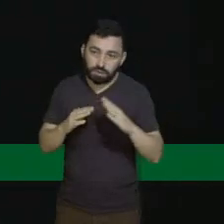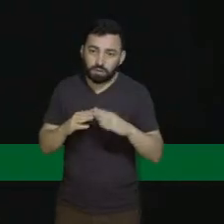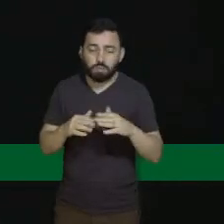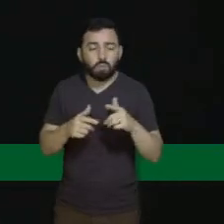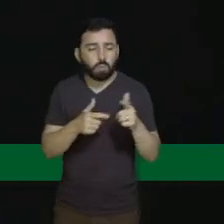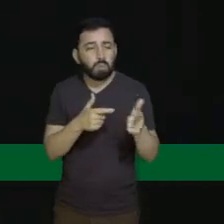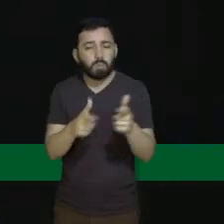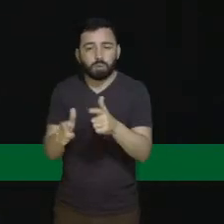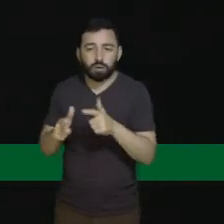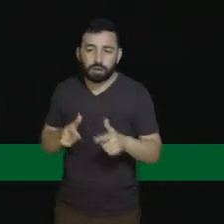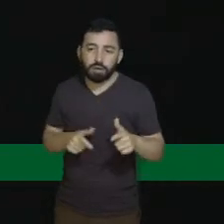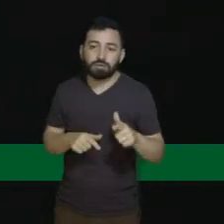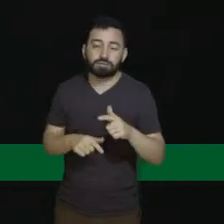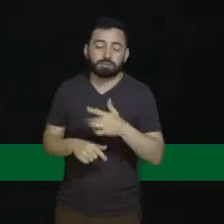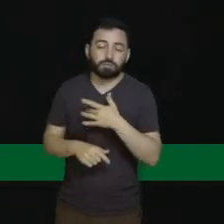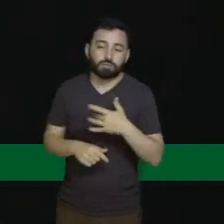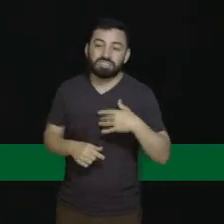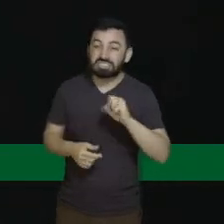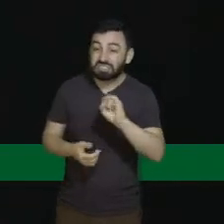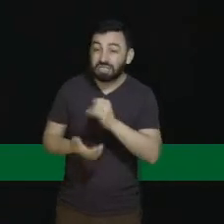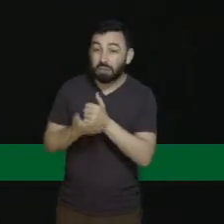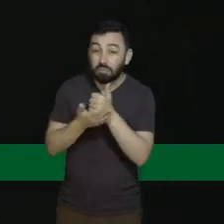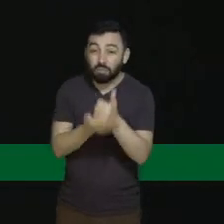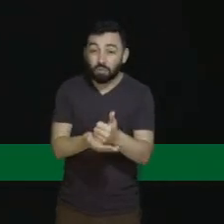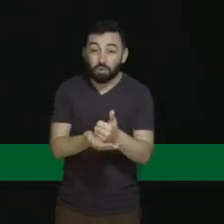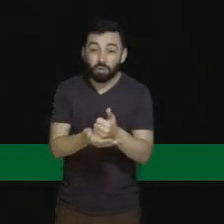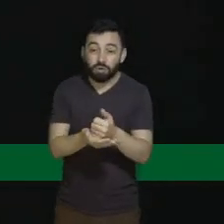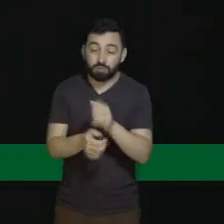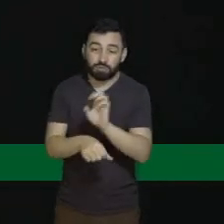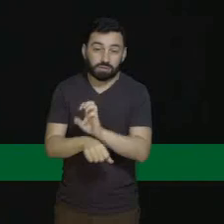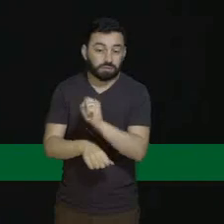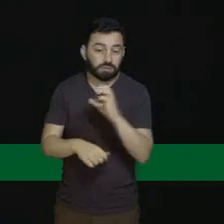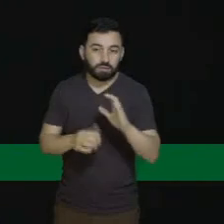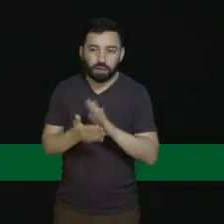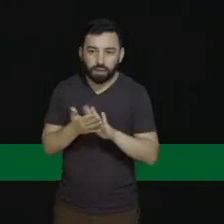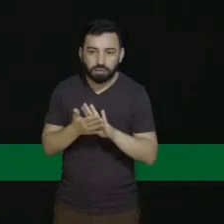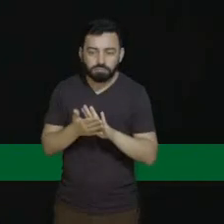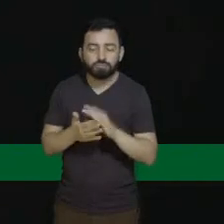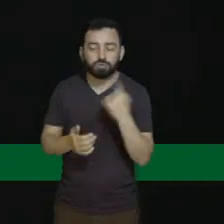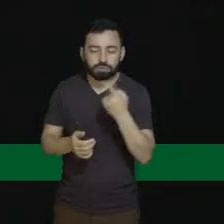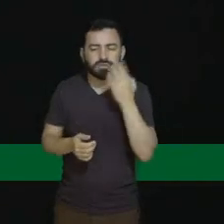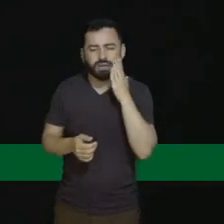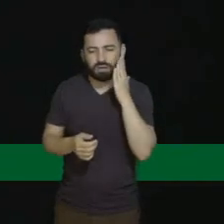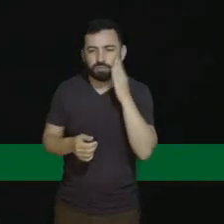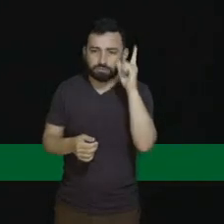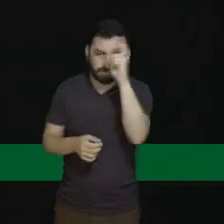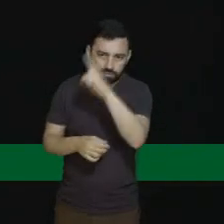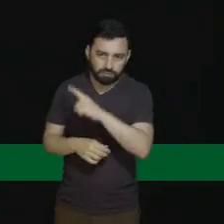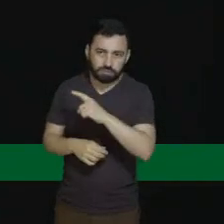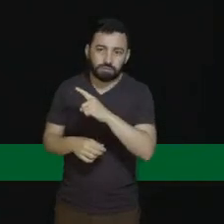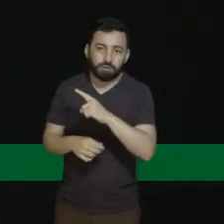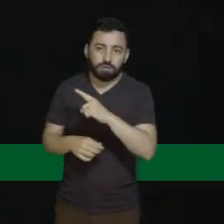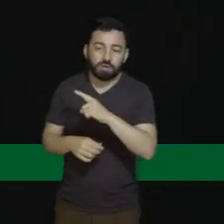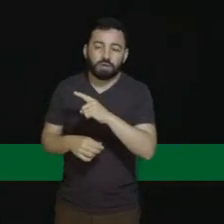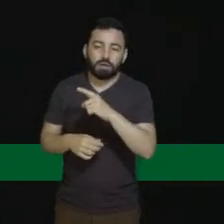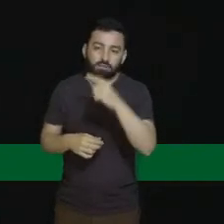saúde. Sem este apoio do Estado de Santa Catarina, não temos dúvidas, a nossa universidade não teria alcançado